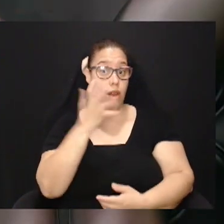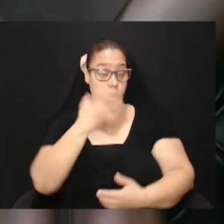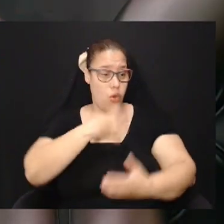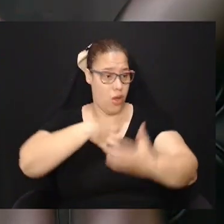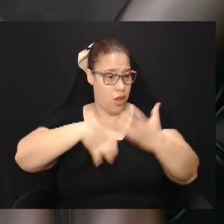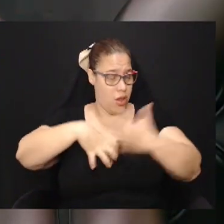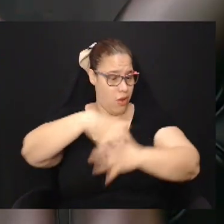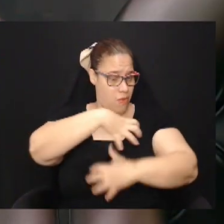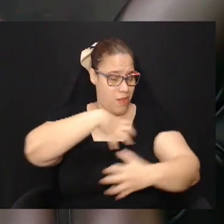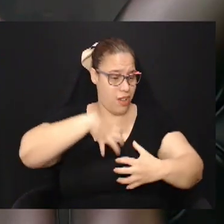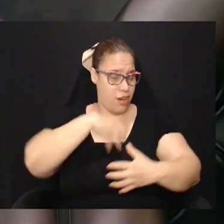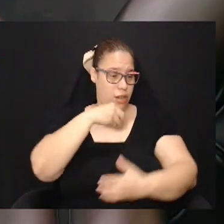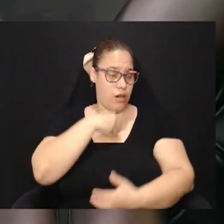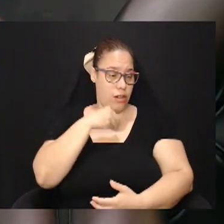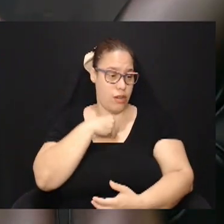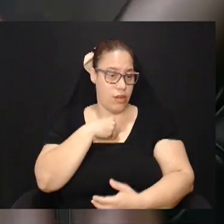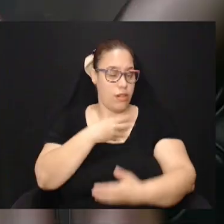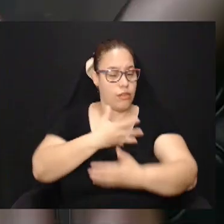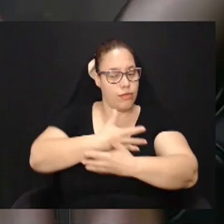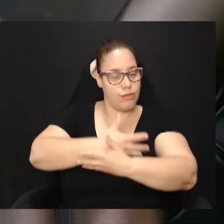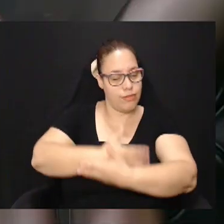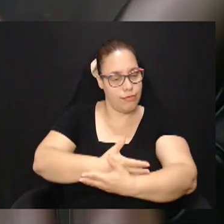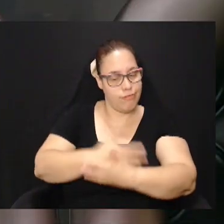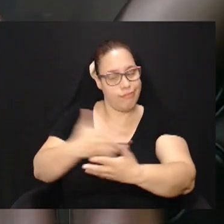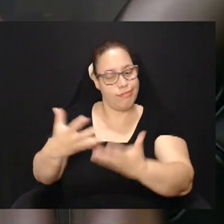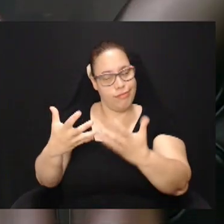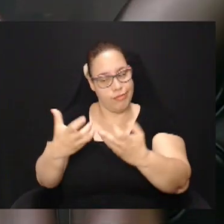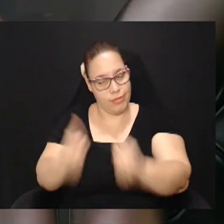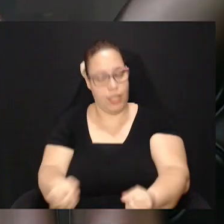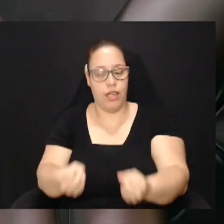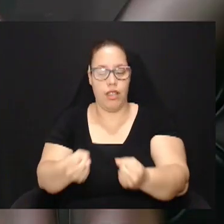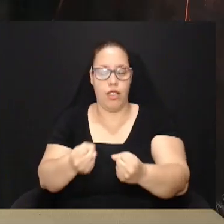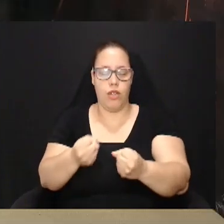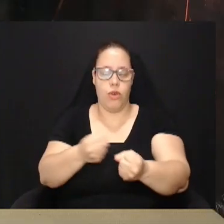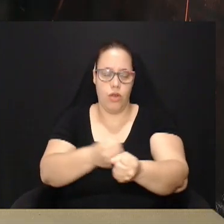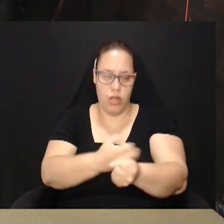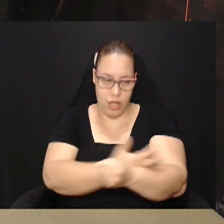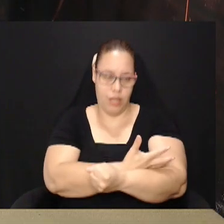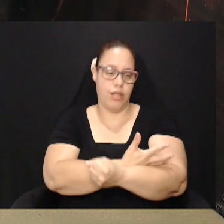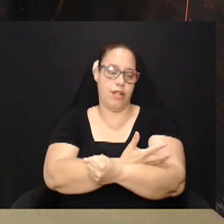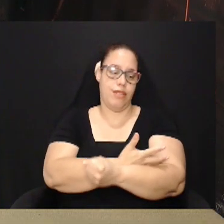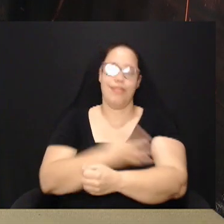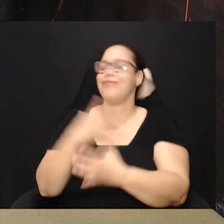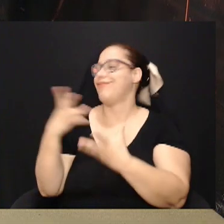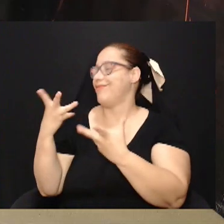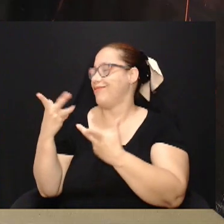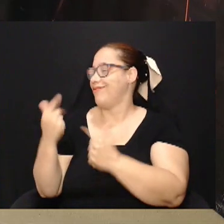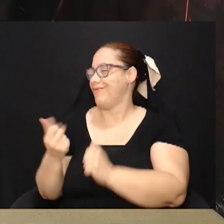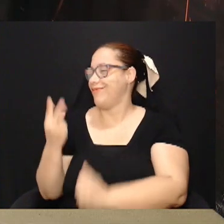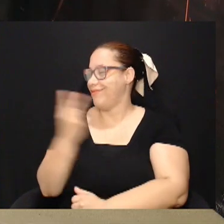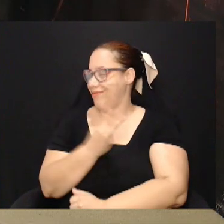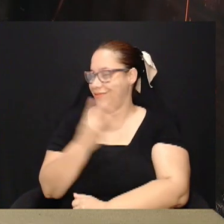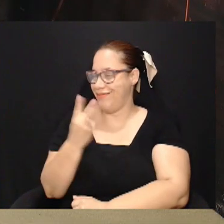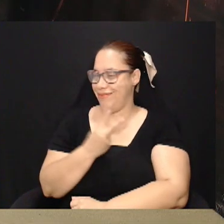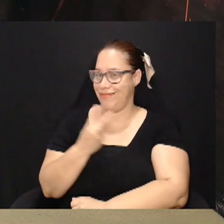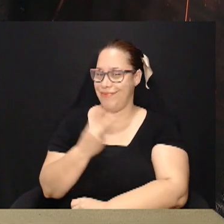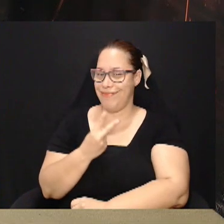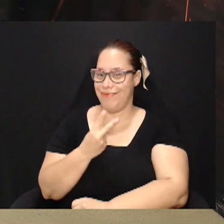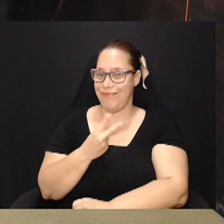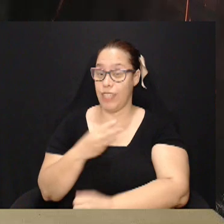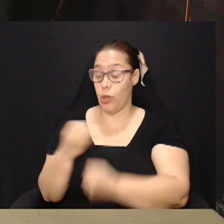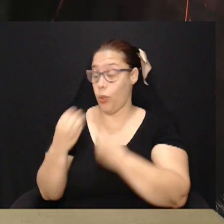ali. Acolhe aquilo, acolhe aquele sentimento. Maravilhosos vocês, Né? gente. Quanto ensinamento,